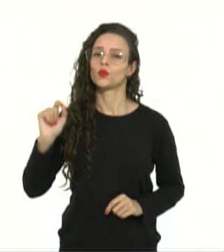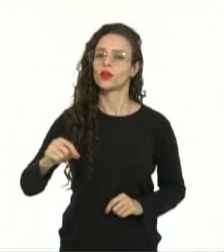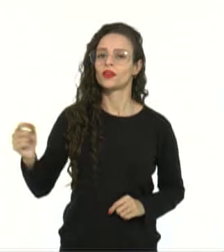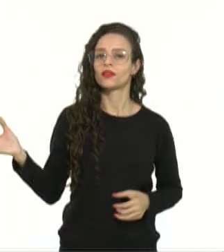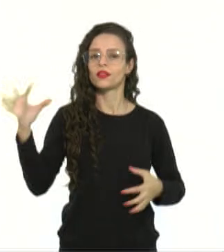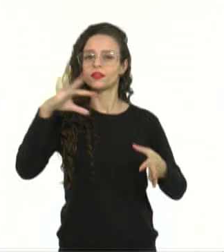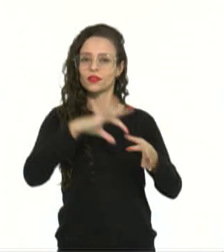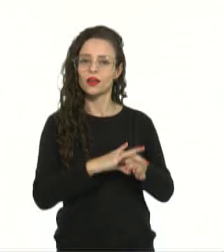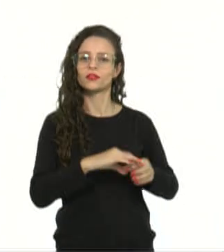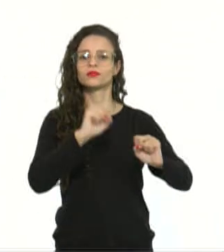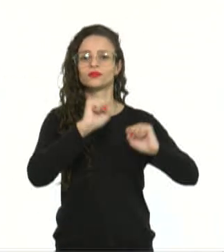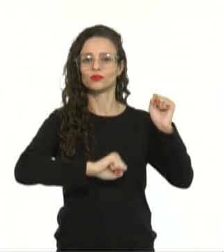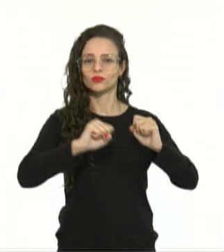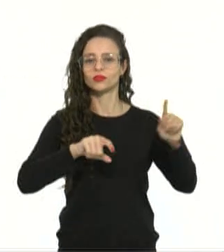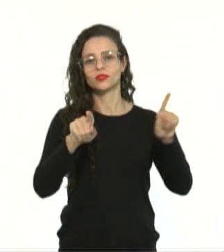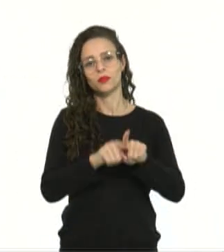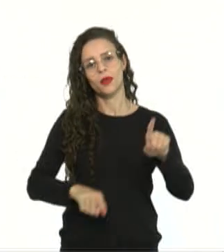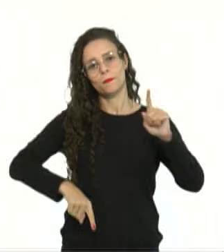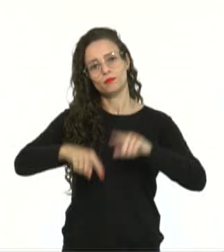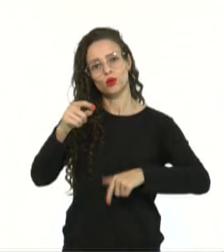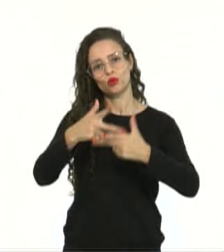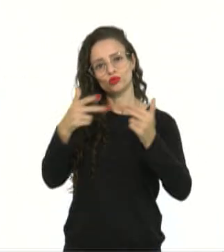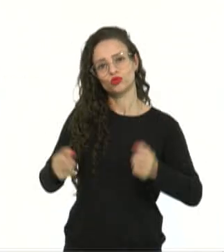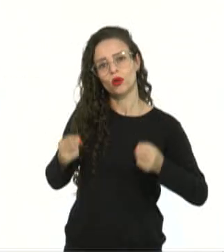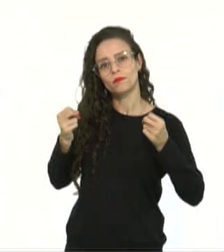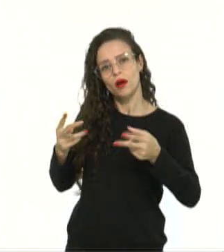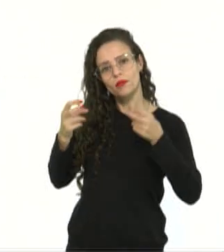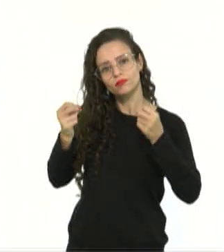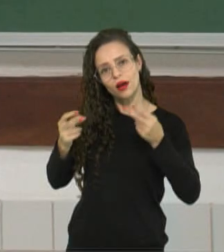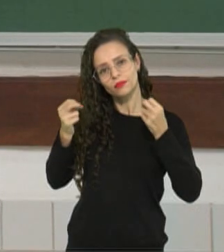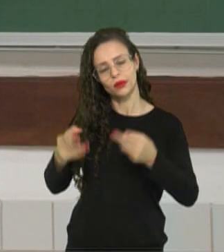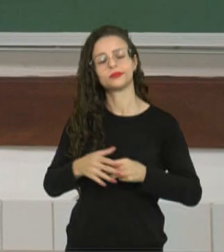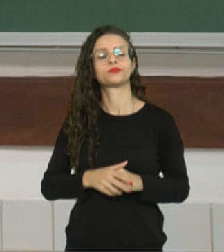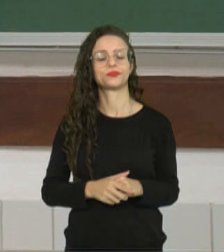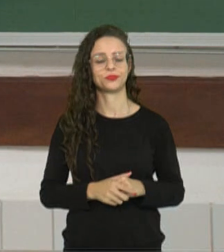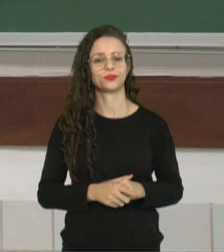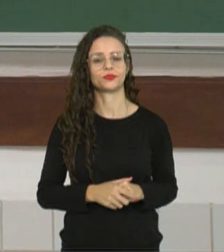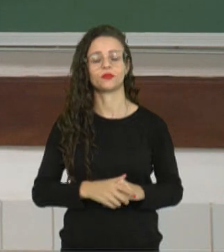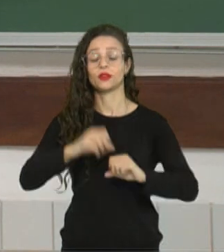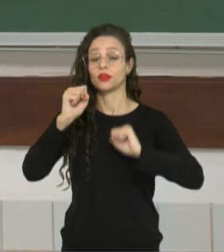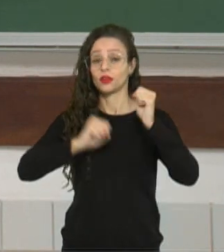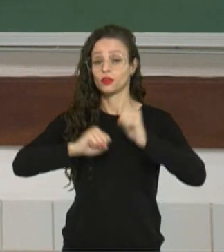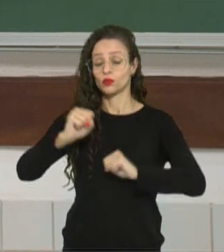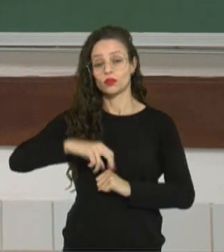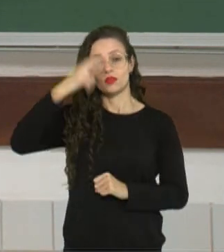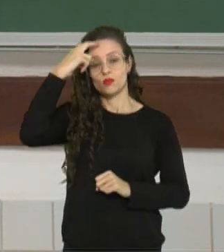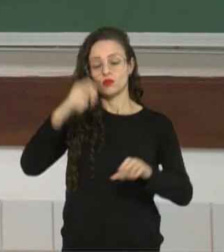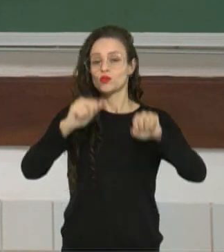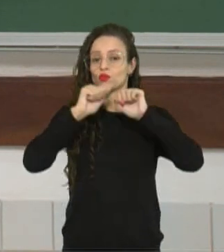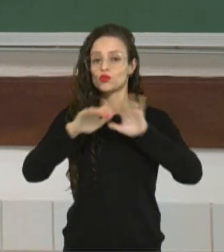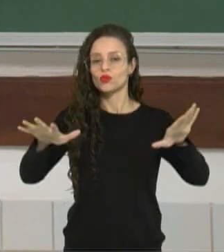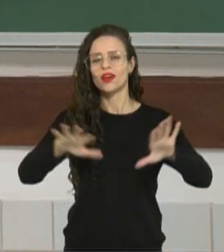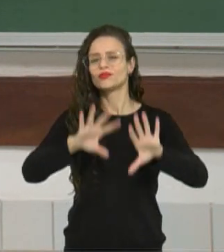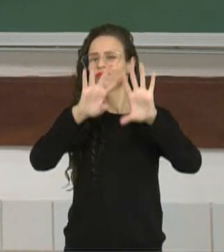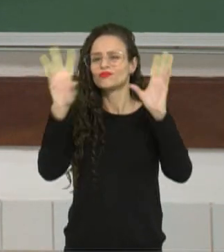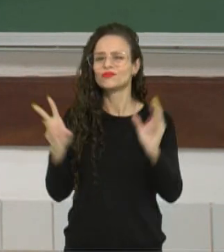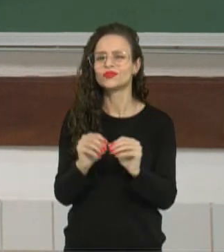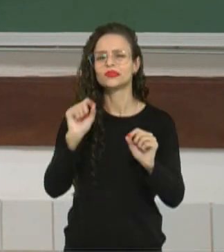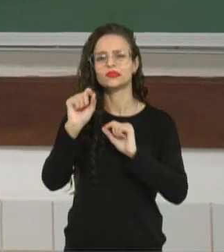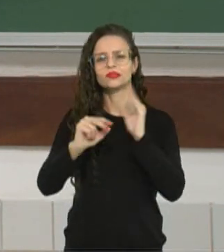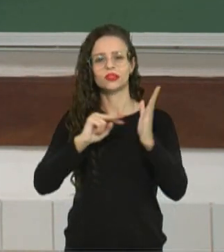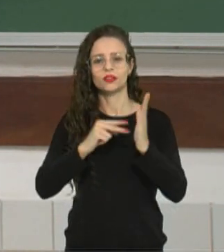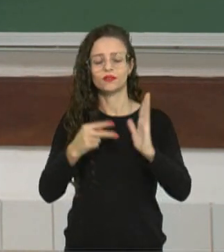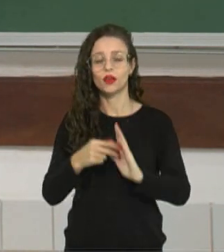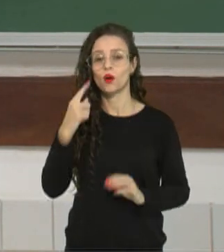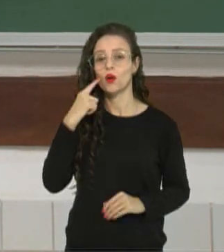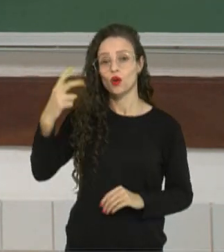na lógica da indústria, produtos que são feitos para o consumo. Então, olha lá, indústria cultural, em linhas gerais, quer dizer o seguinte: